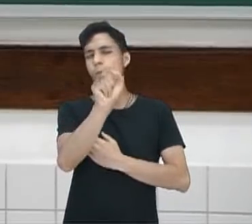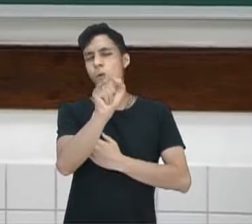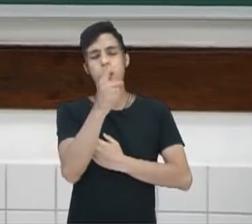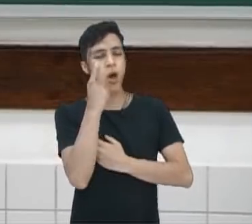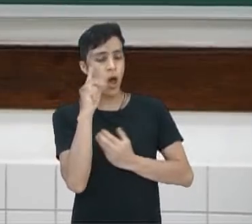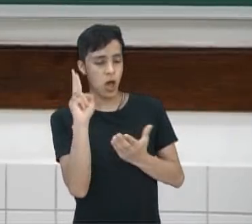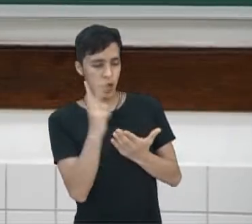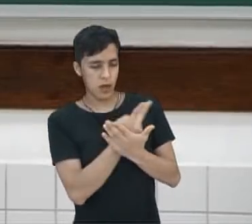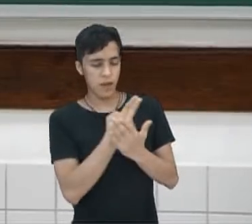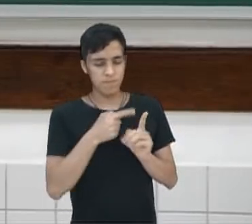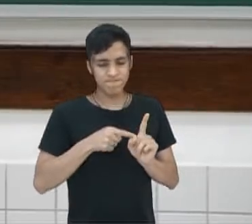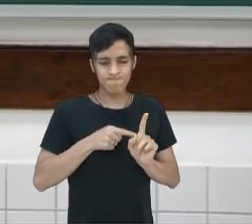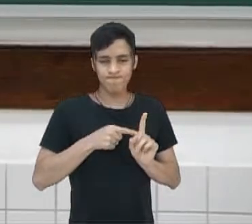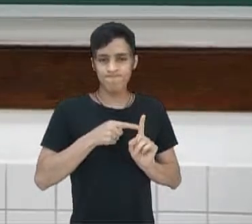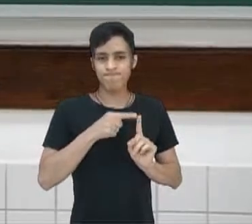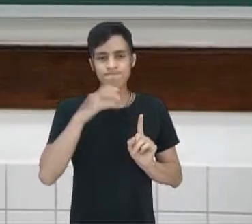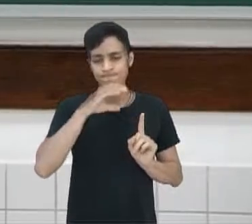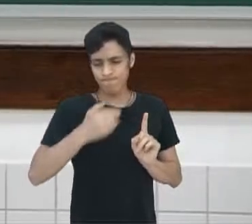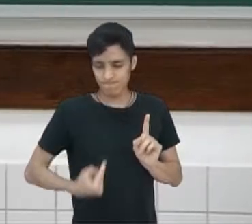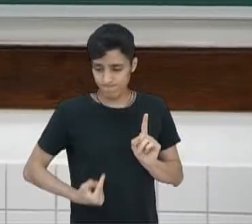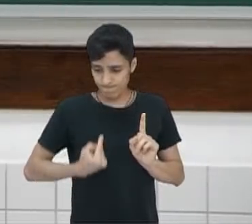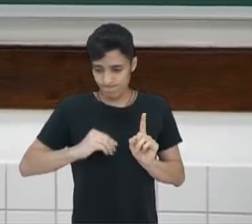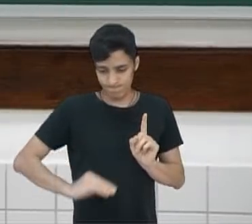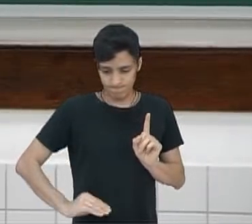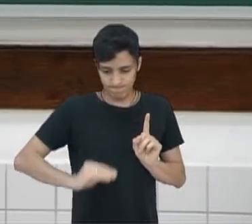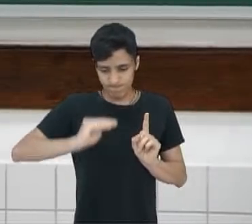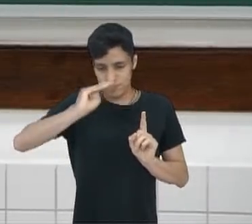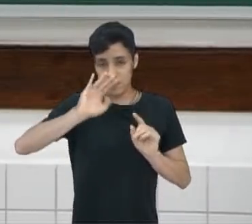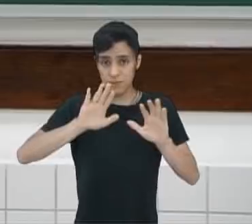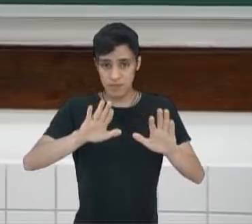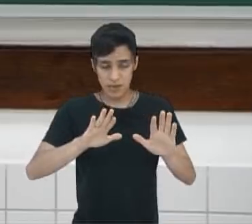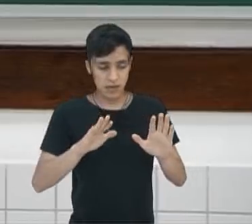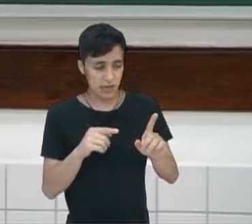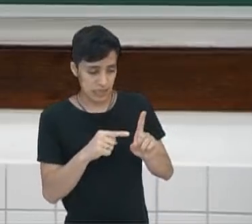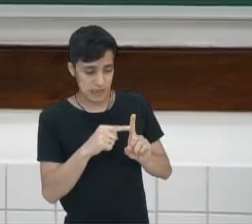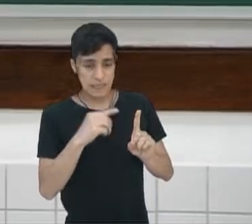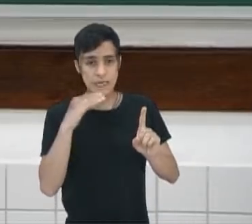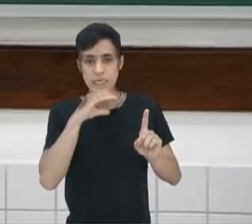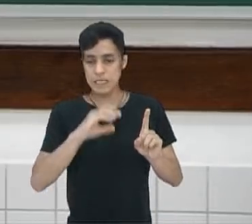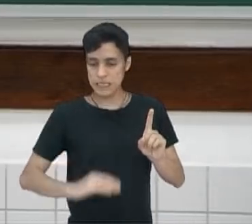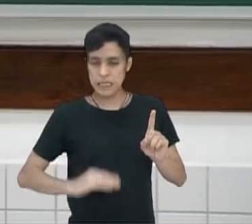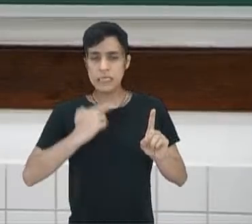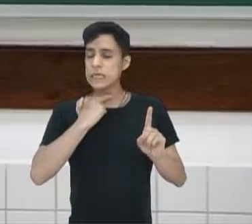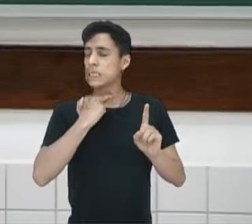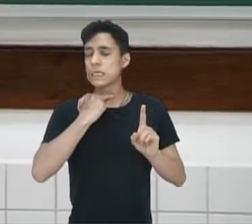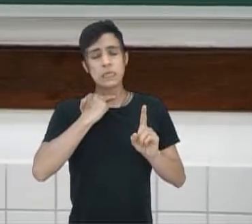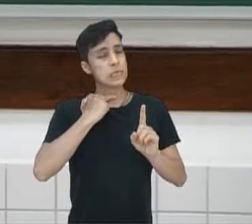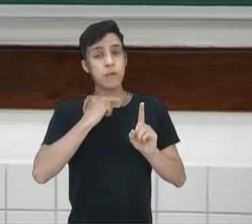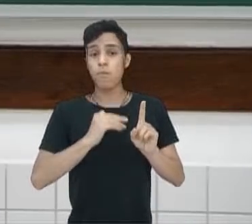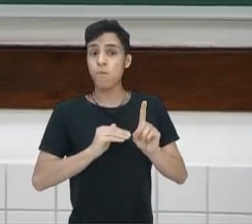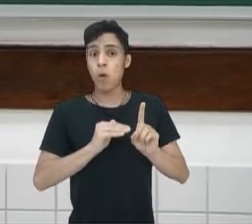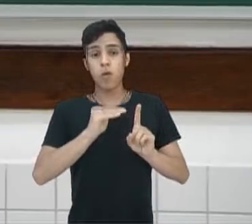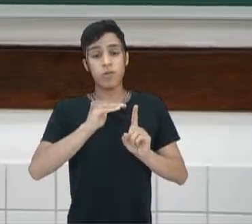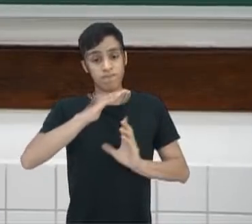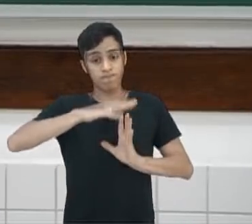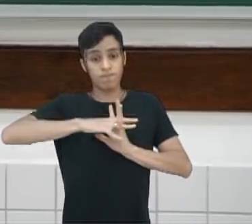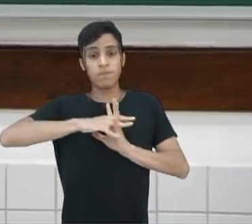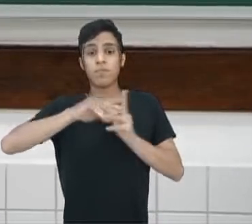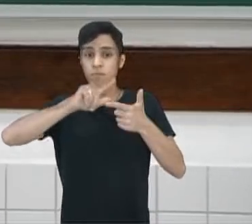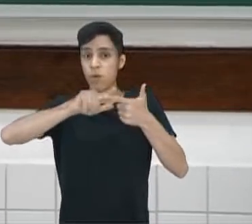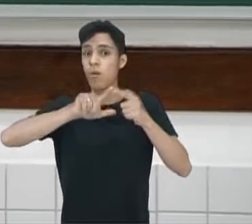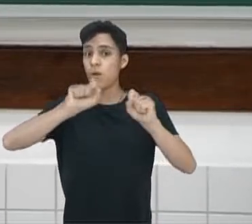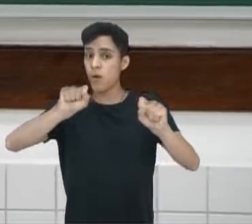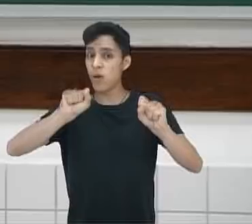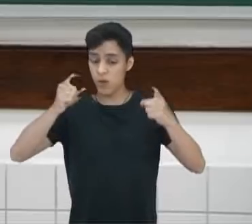haja uma elevação da temperatura. Só que essa temperatura não pode subir demais, senão traria problemas para o nosso corpo.